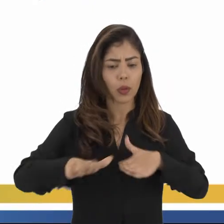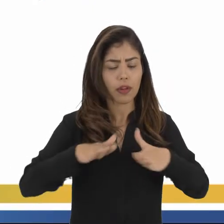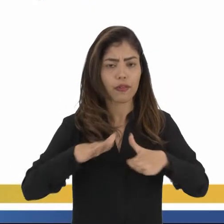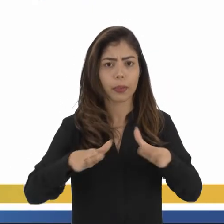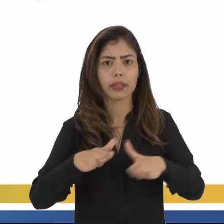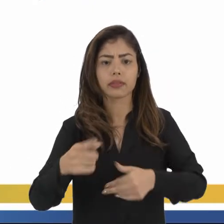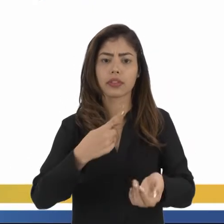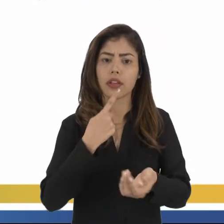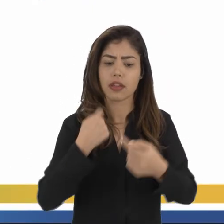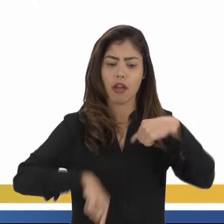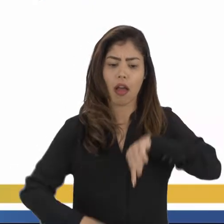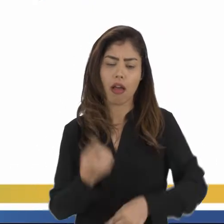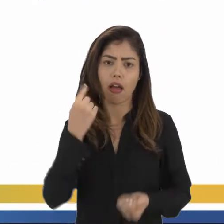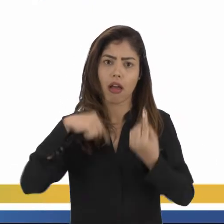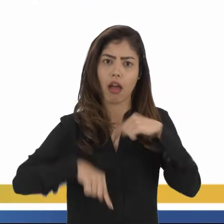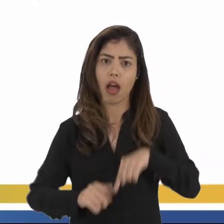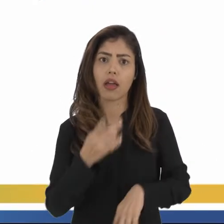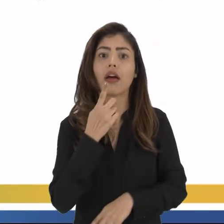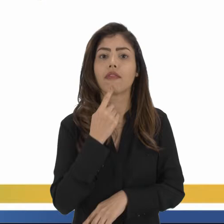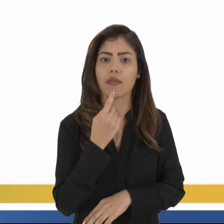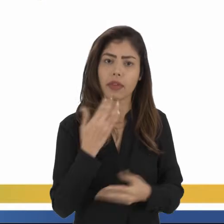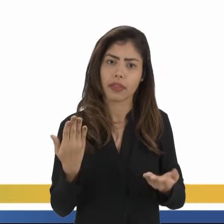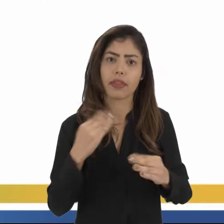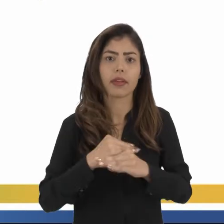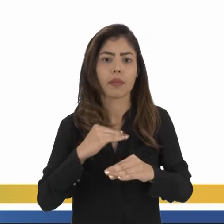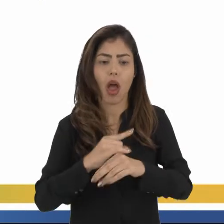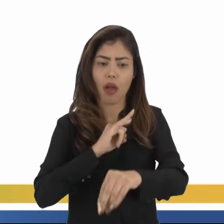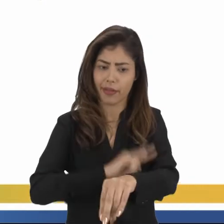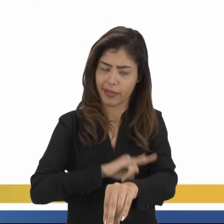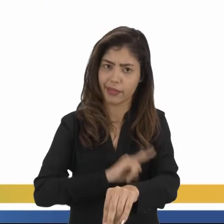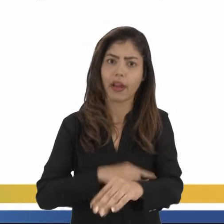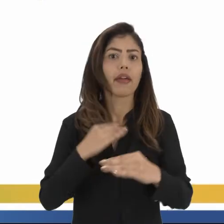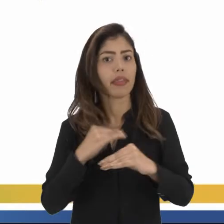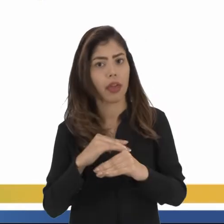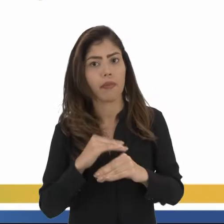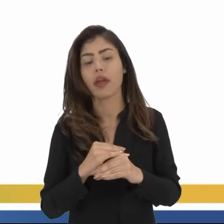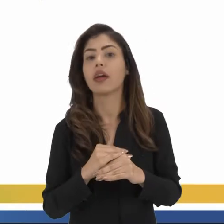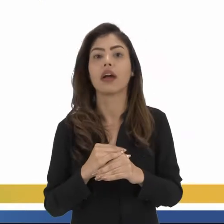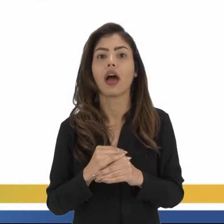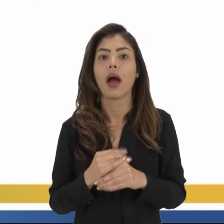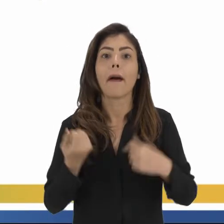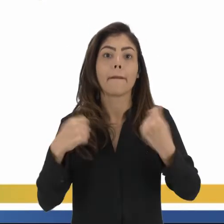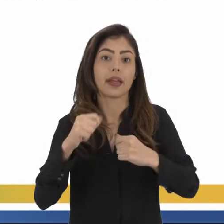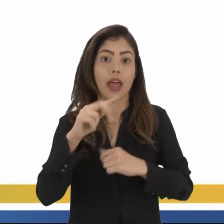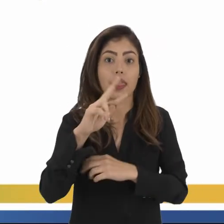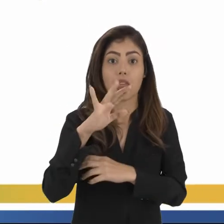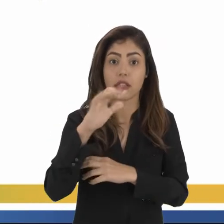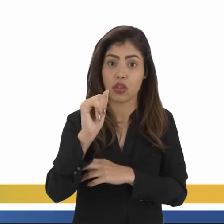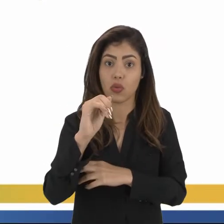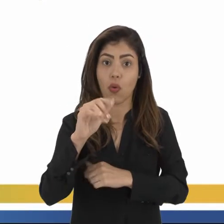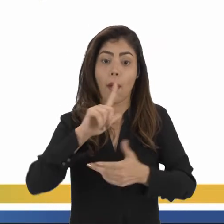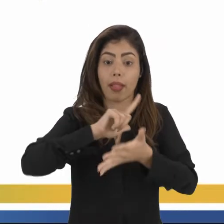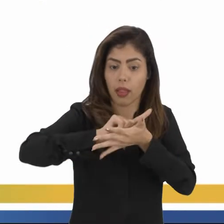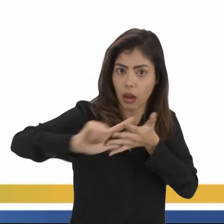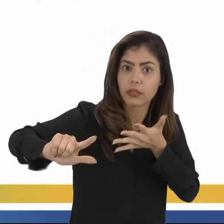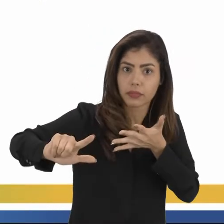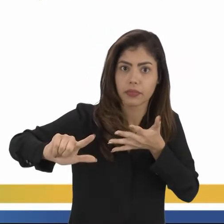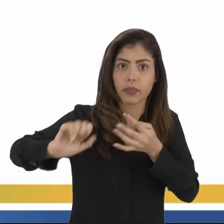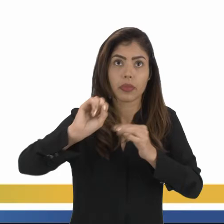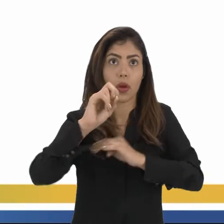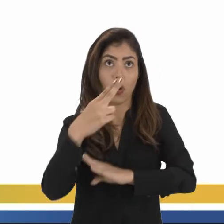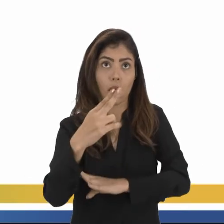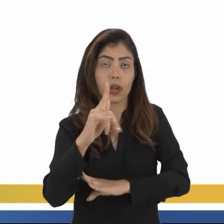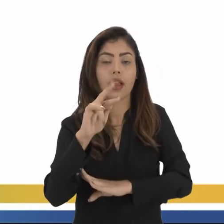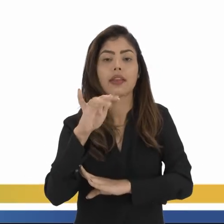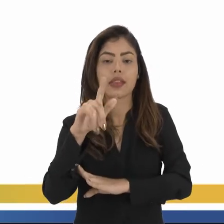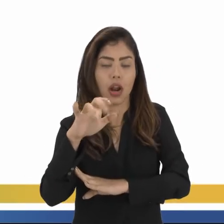movimentação sanguínea, movimentação urinária, todas elas dependem do tecido muscular liso ou